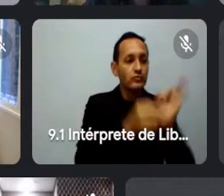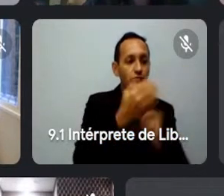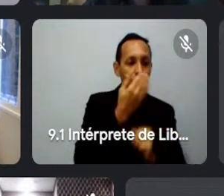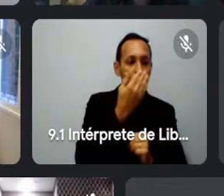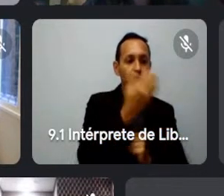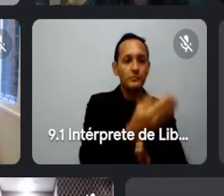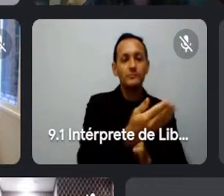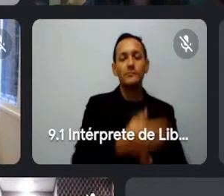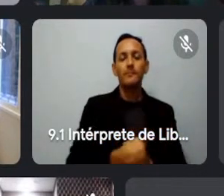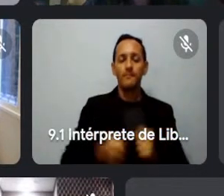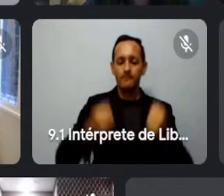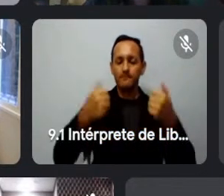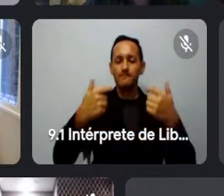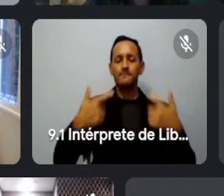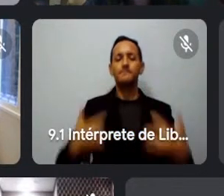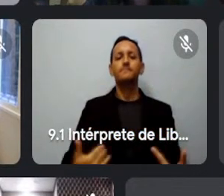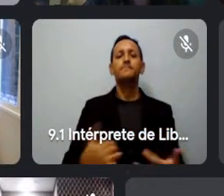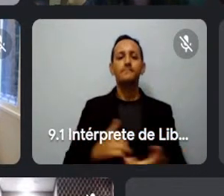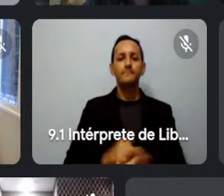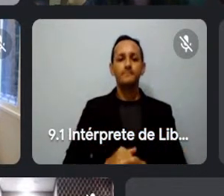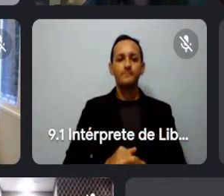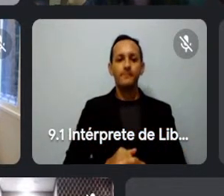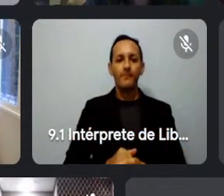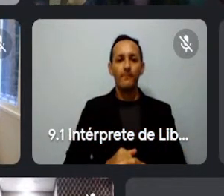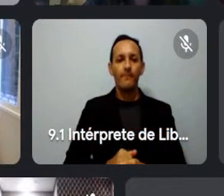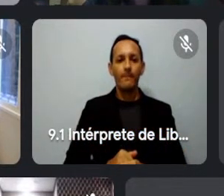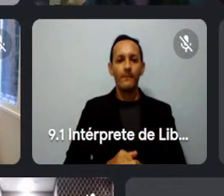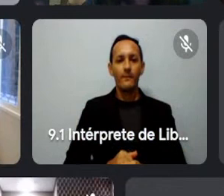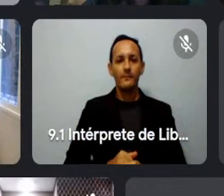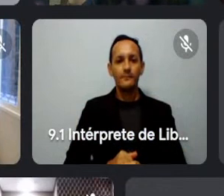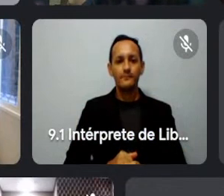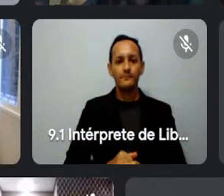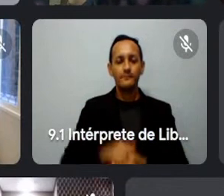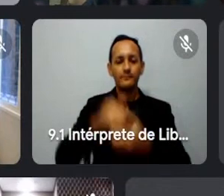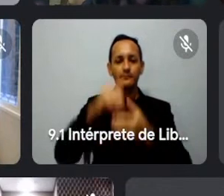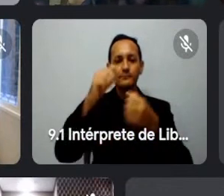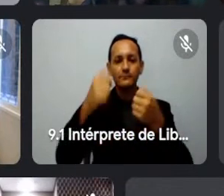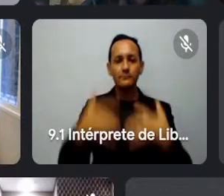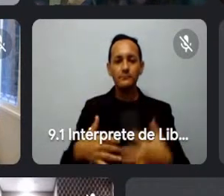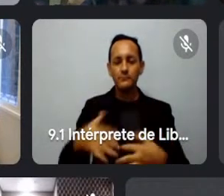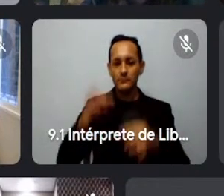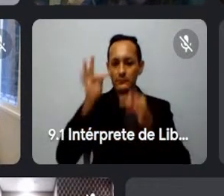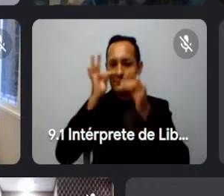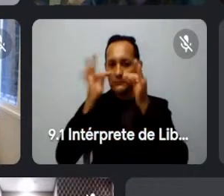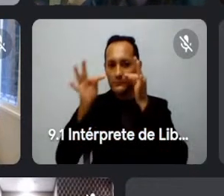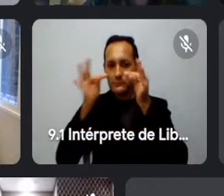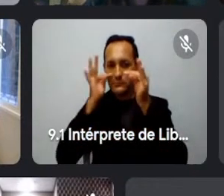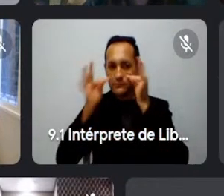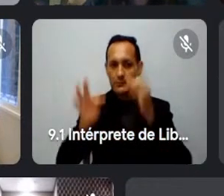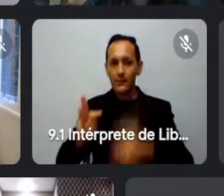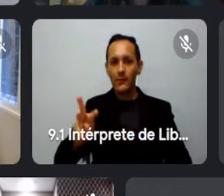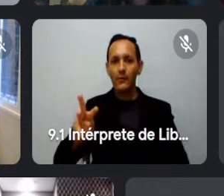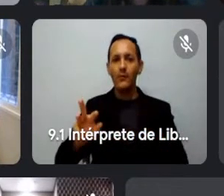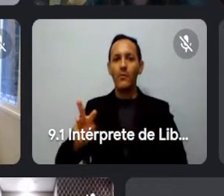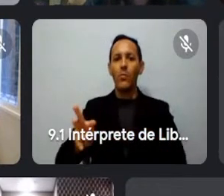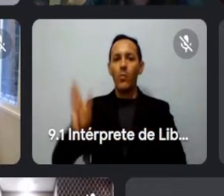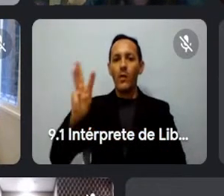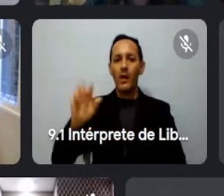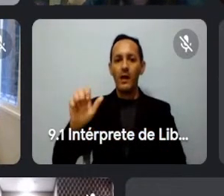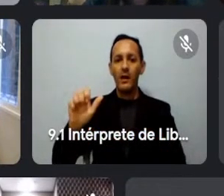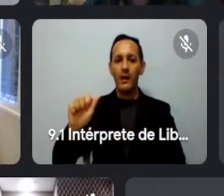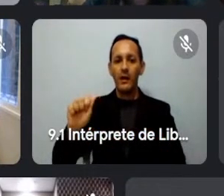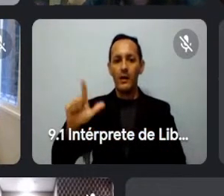Santos bom então eu sinto assim no voto a testemunha Quando essas força dos Santos